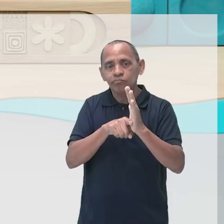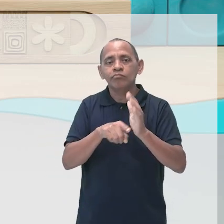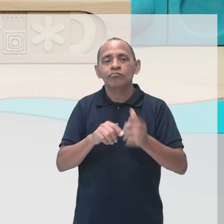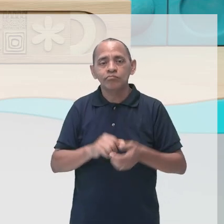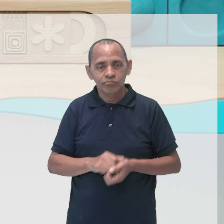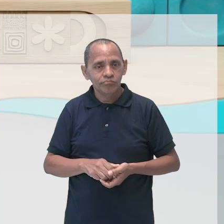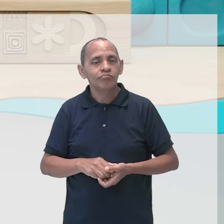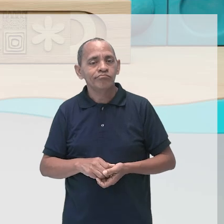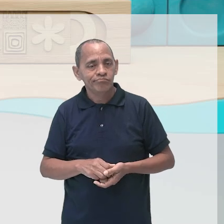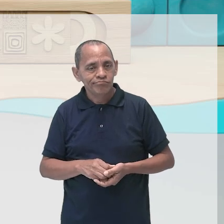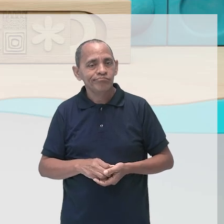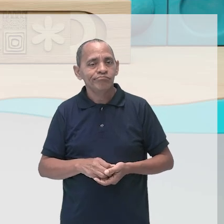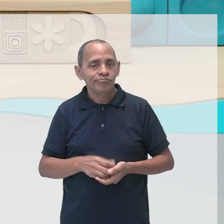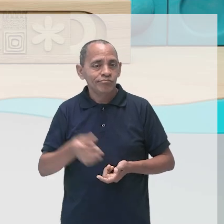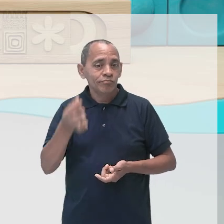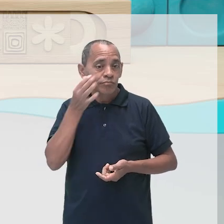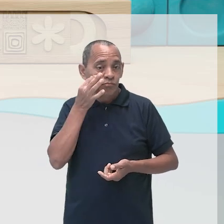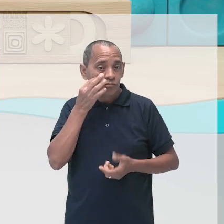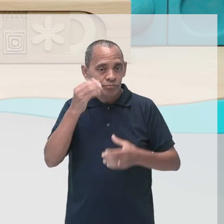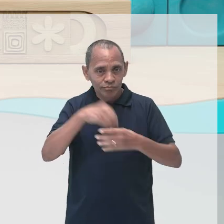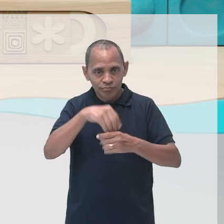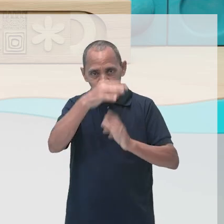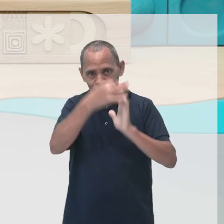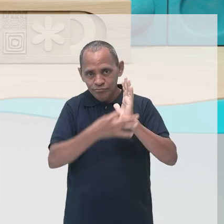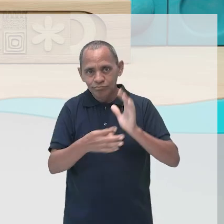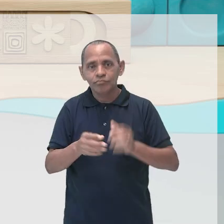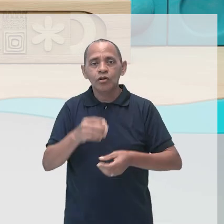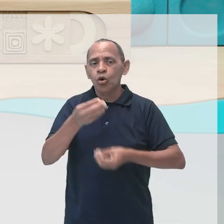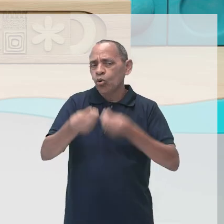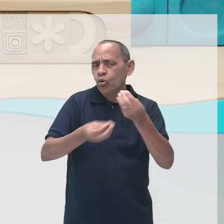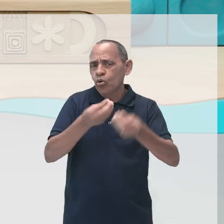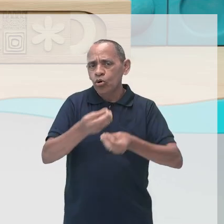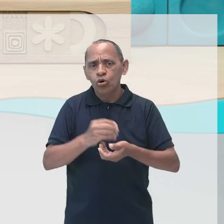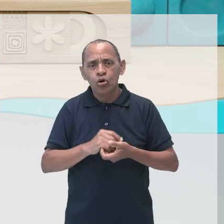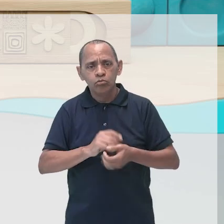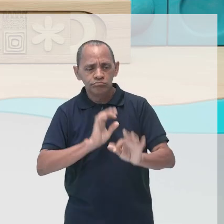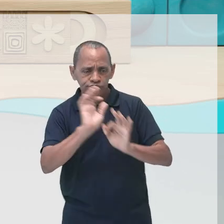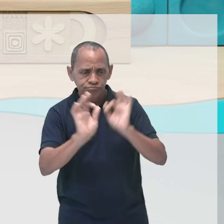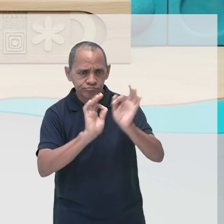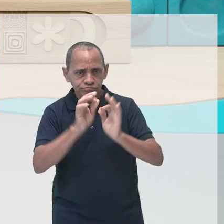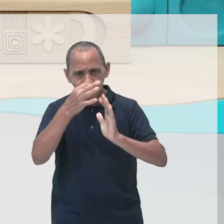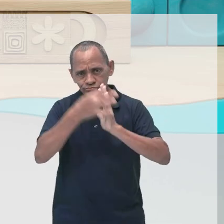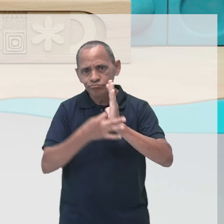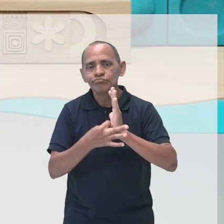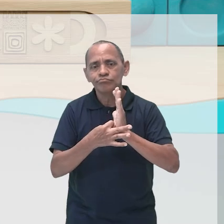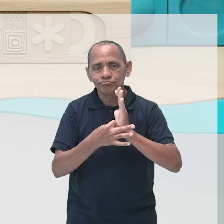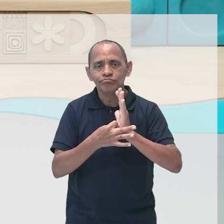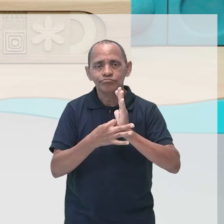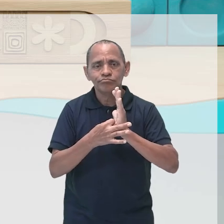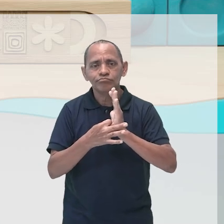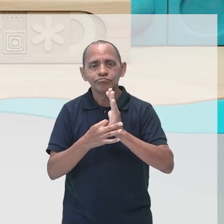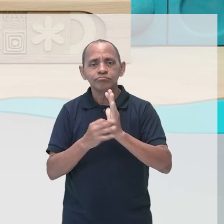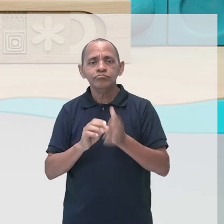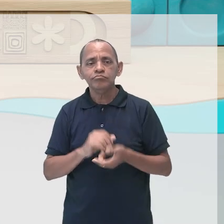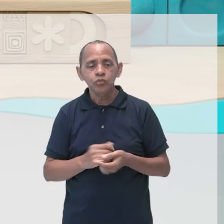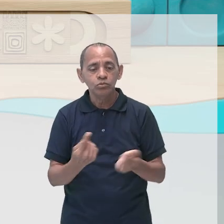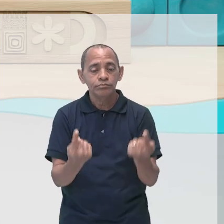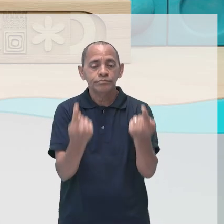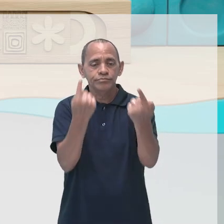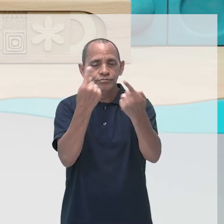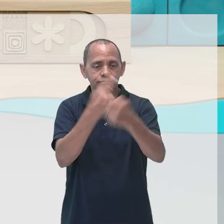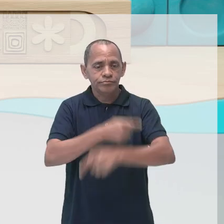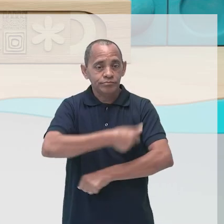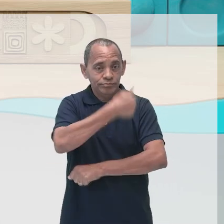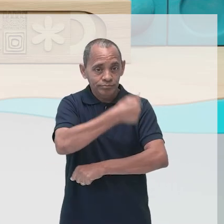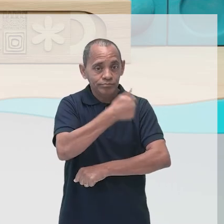estão presentes. E observem como ele construiu os argumentos dele de forma contrária ao primeiro posicionamento,